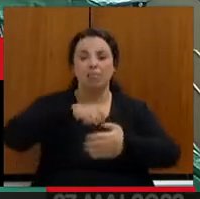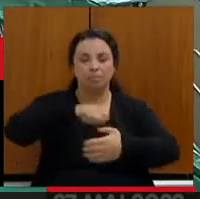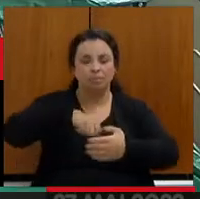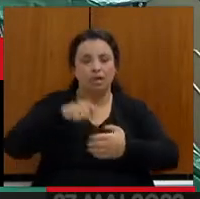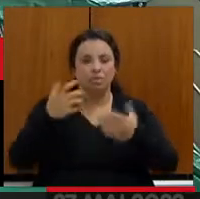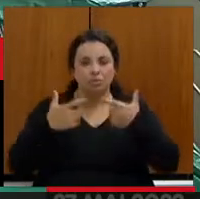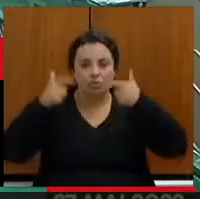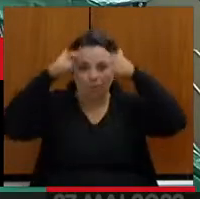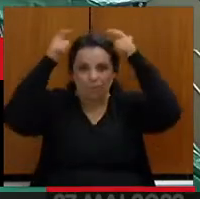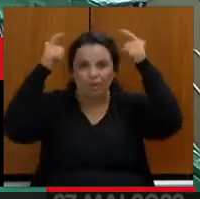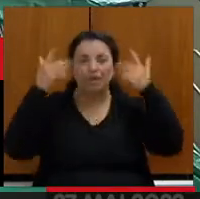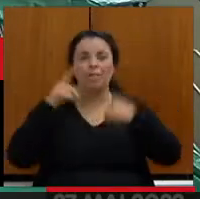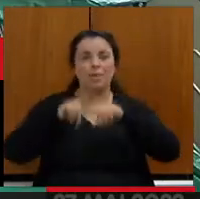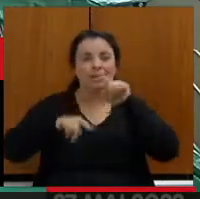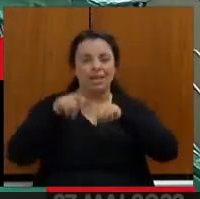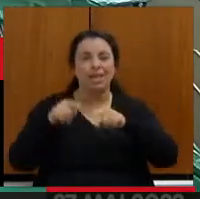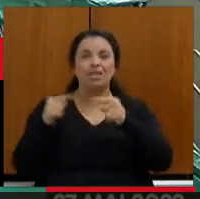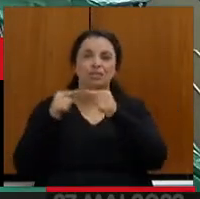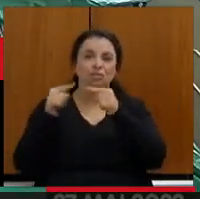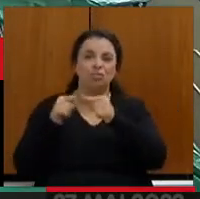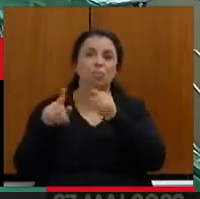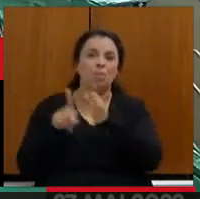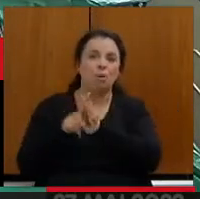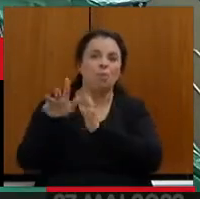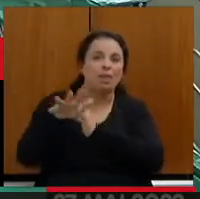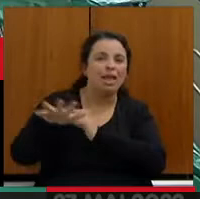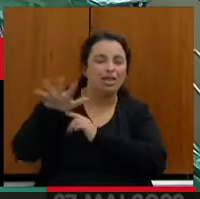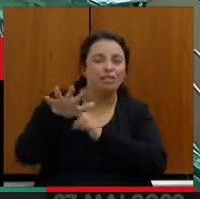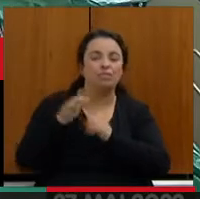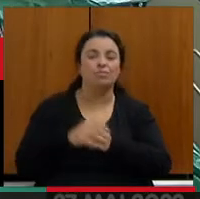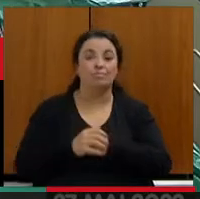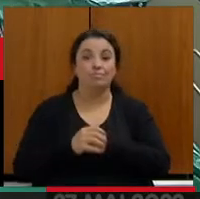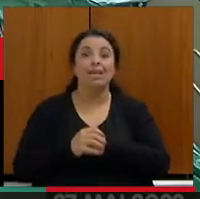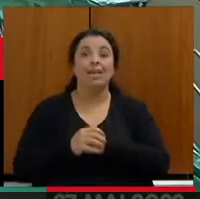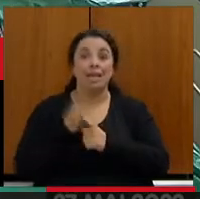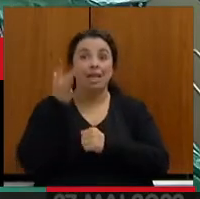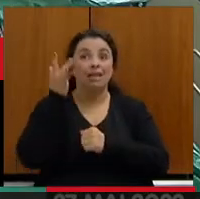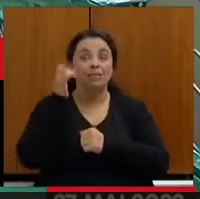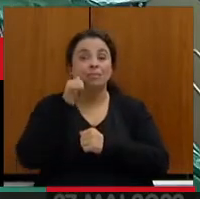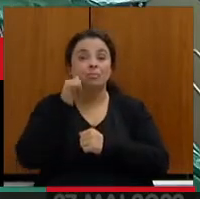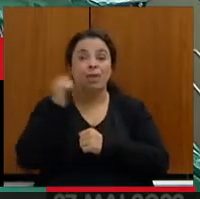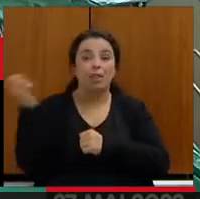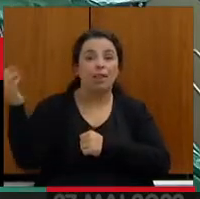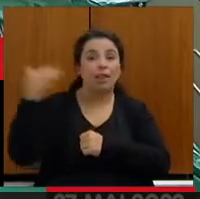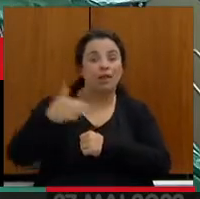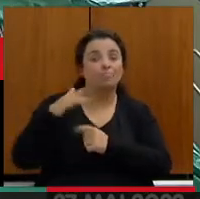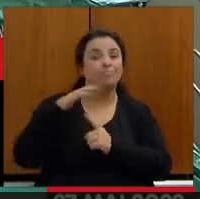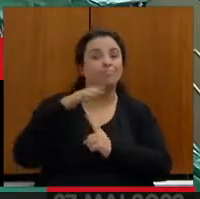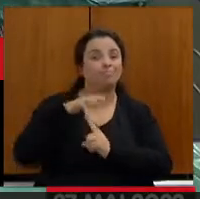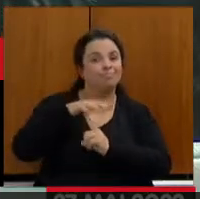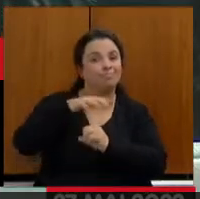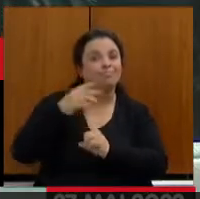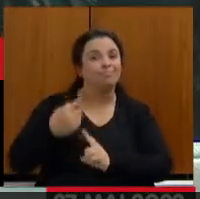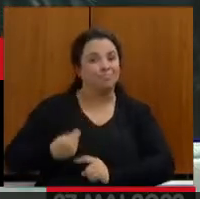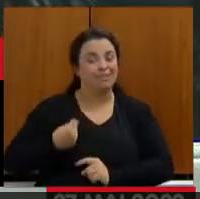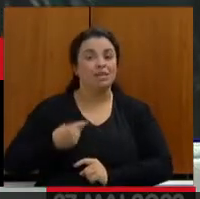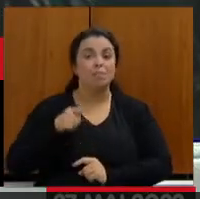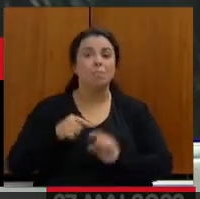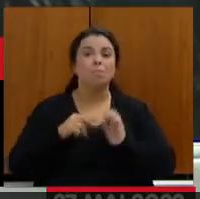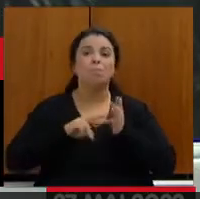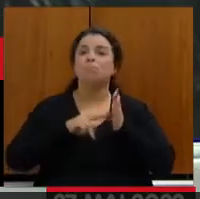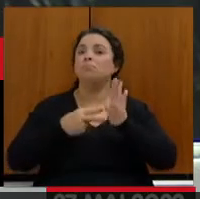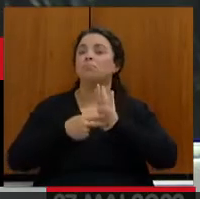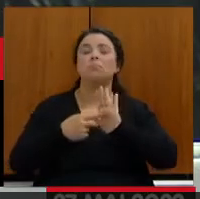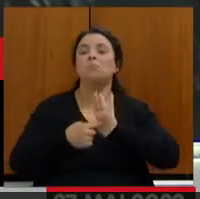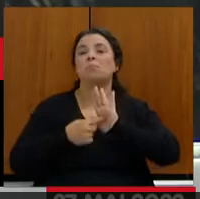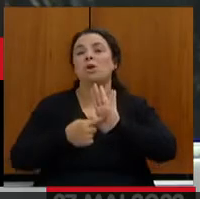e a presença dessas mulheres aqui expondo na feira traduz a força que a mulher tem